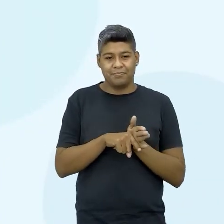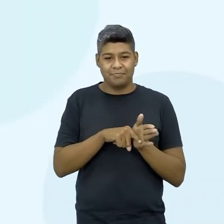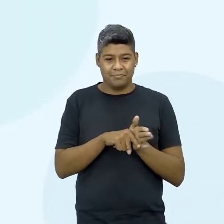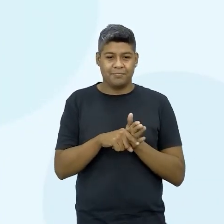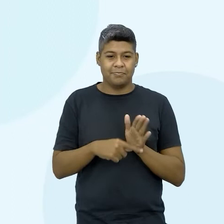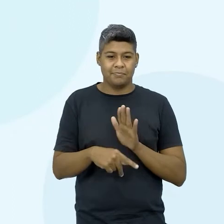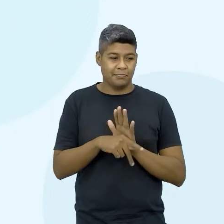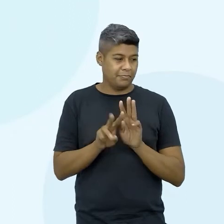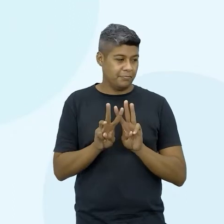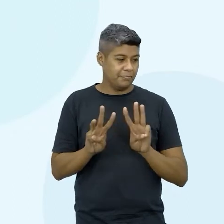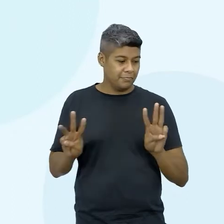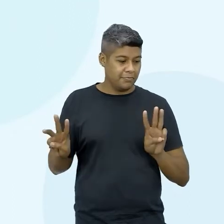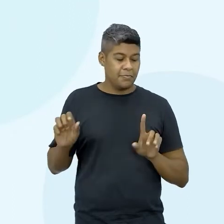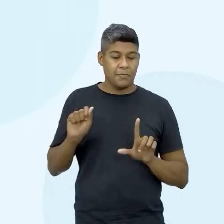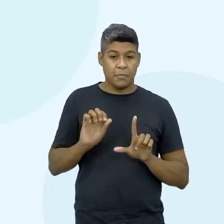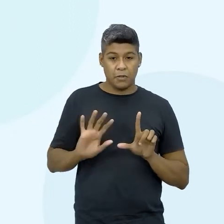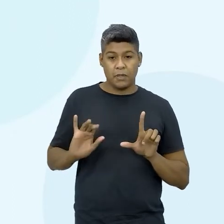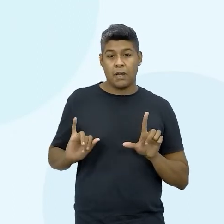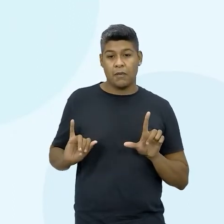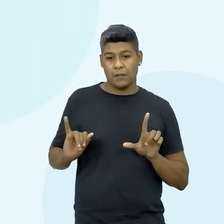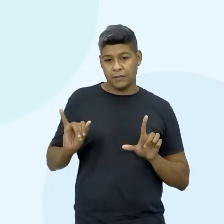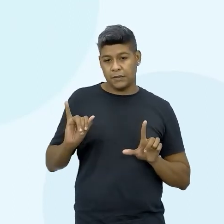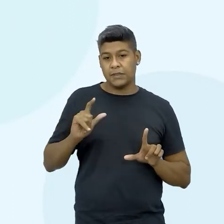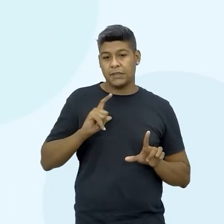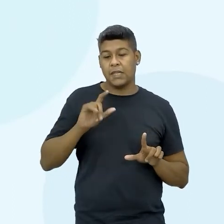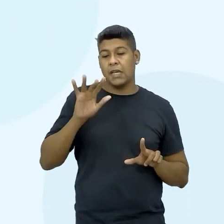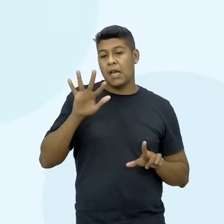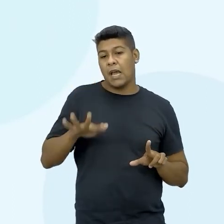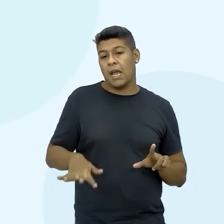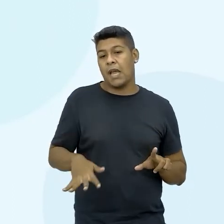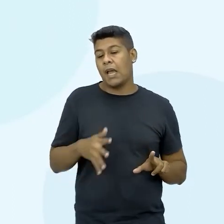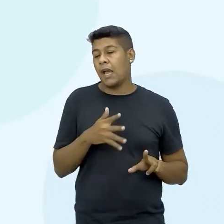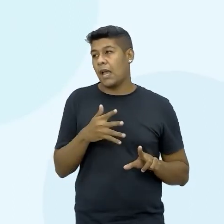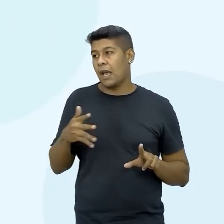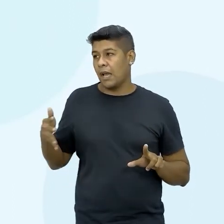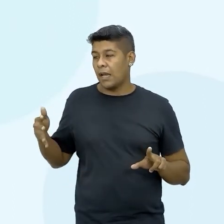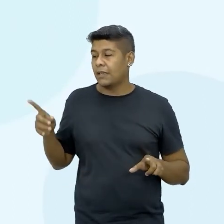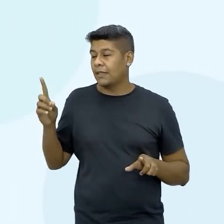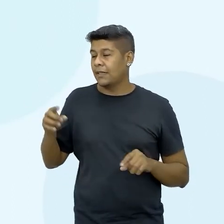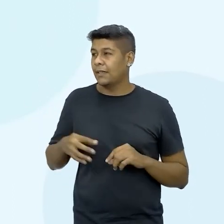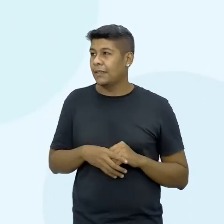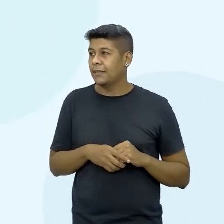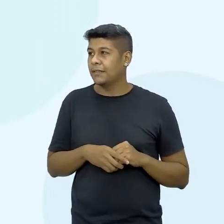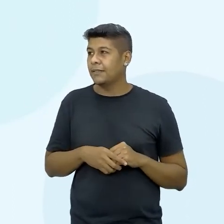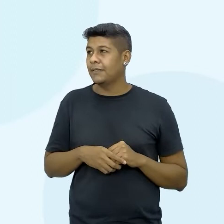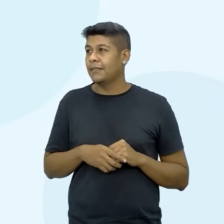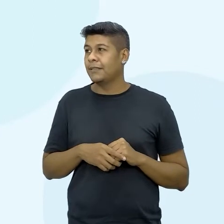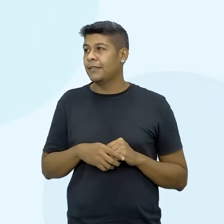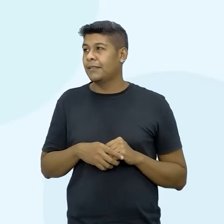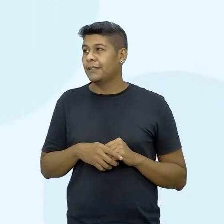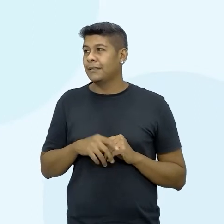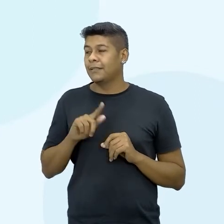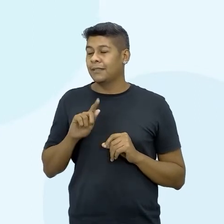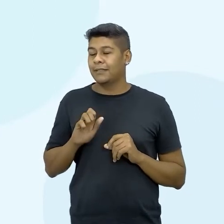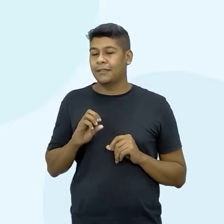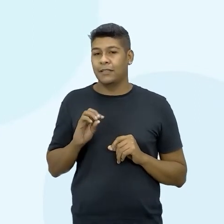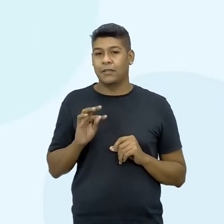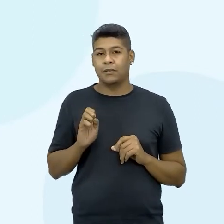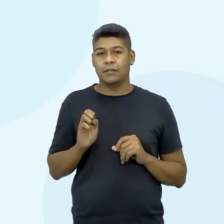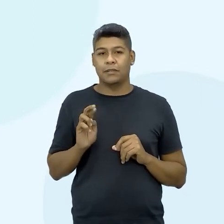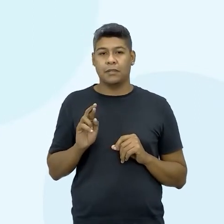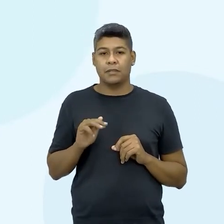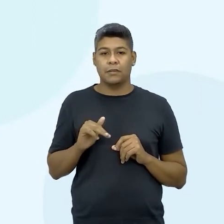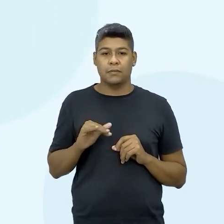no site do Portal da Energia, eu retirei esse gráfico para vocês, ó. Potência de energia geotérmica em